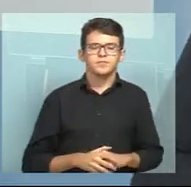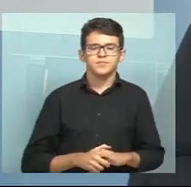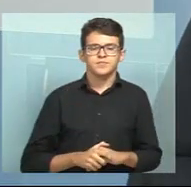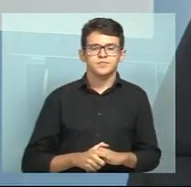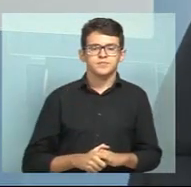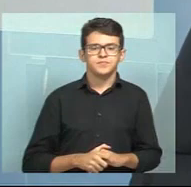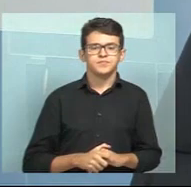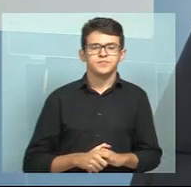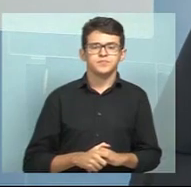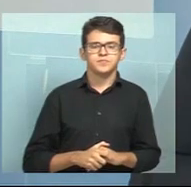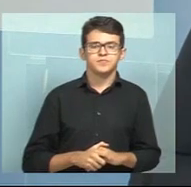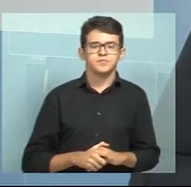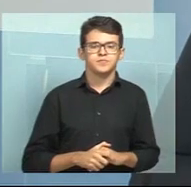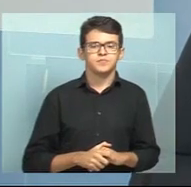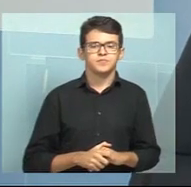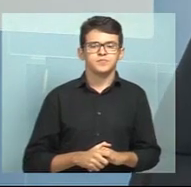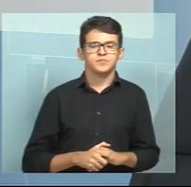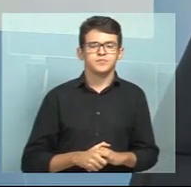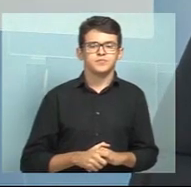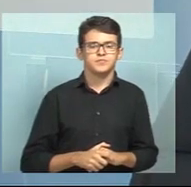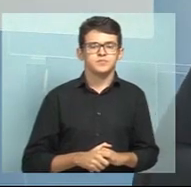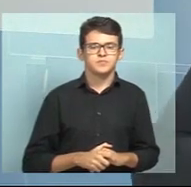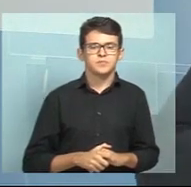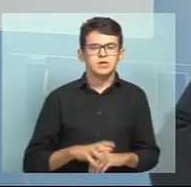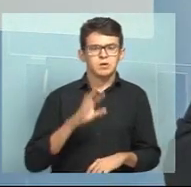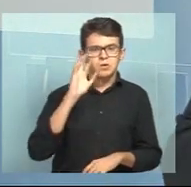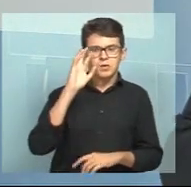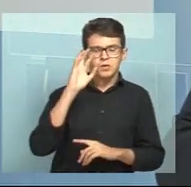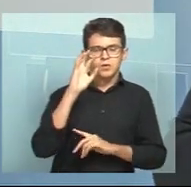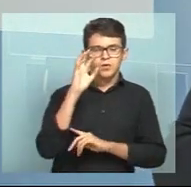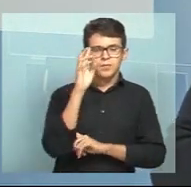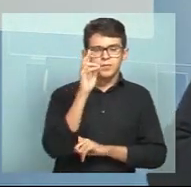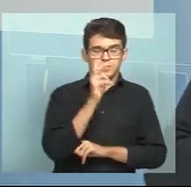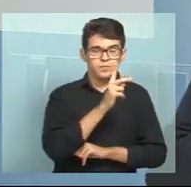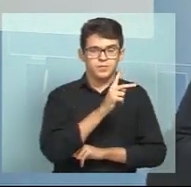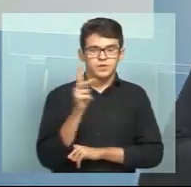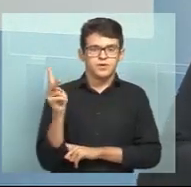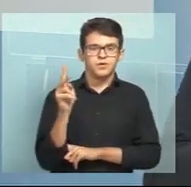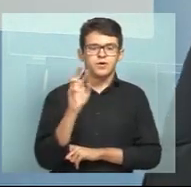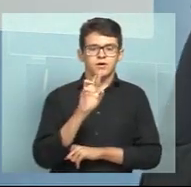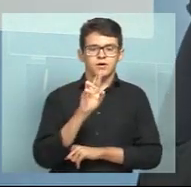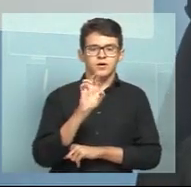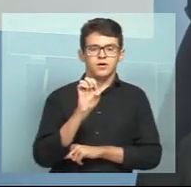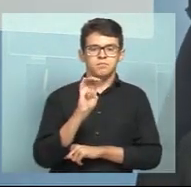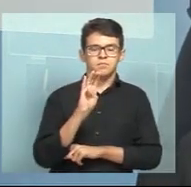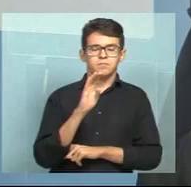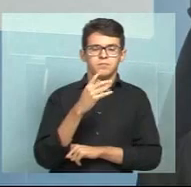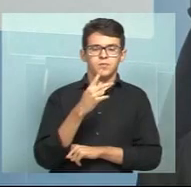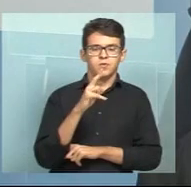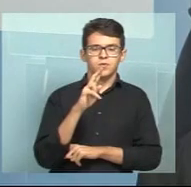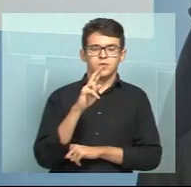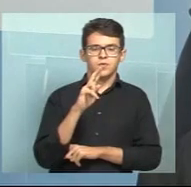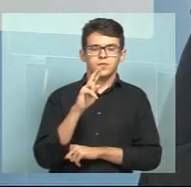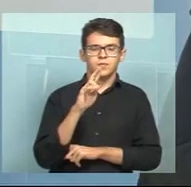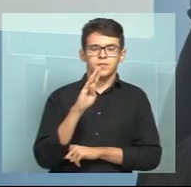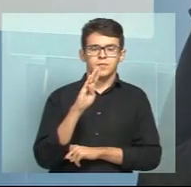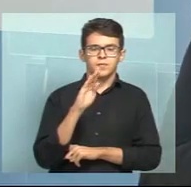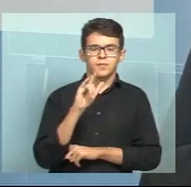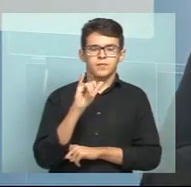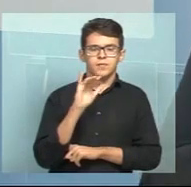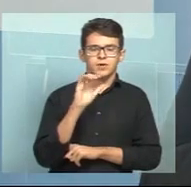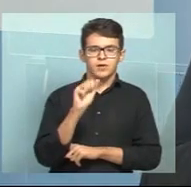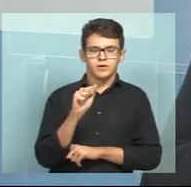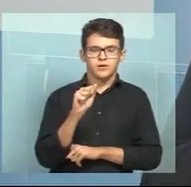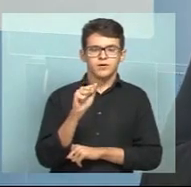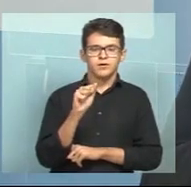Lula. Ou seja... Ele também está na corda bamba. Não, ele tem alguma coisa entre ele e o Lula